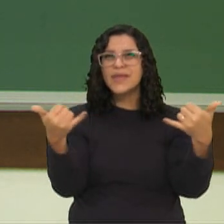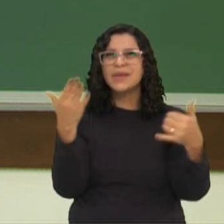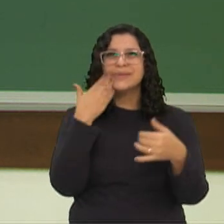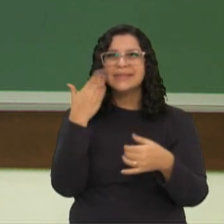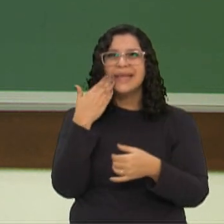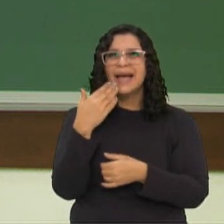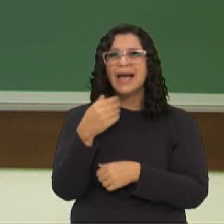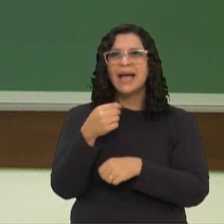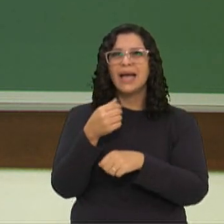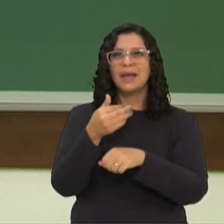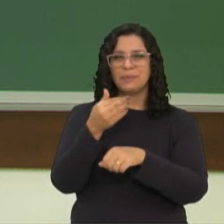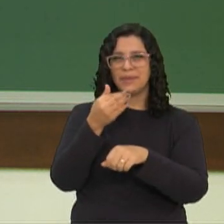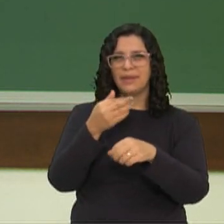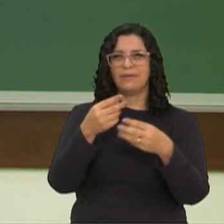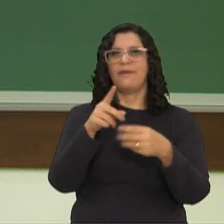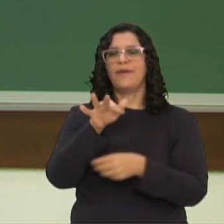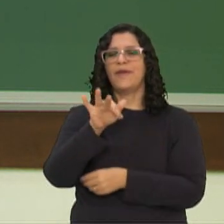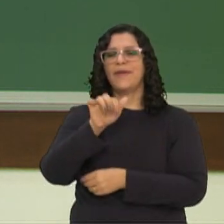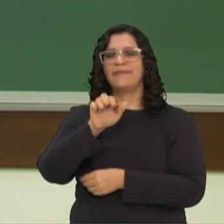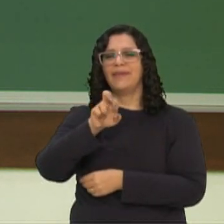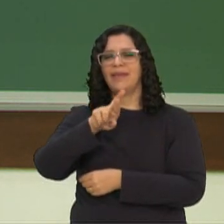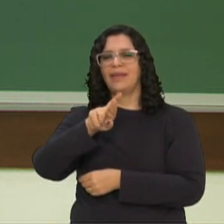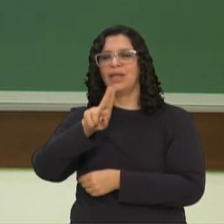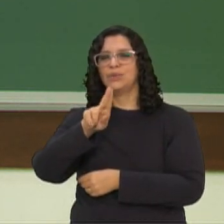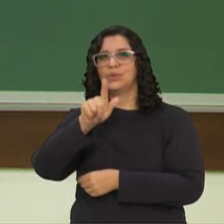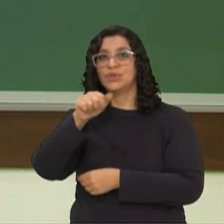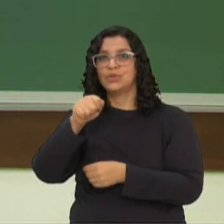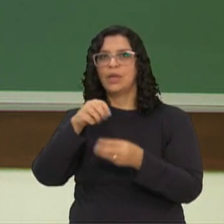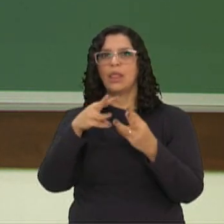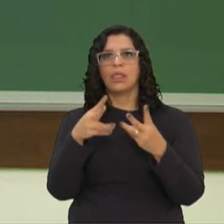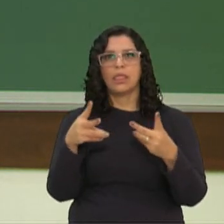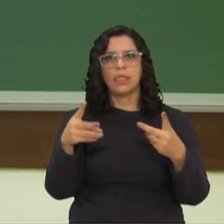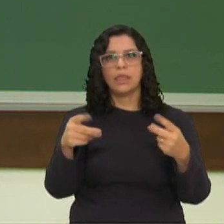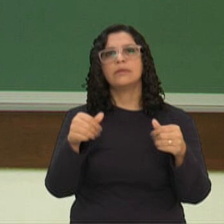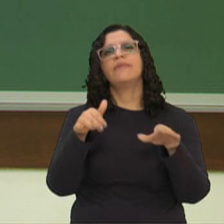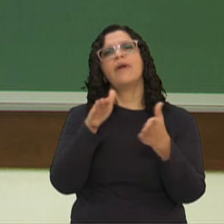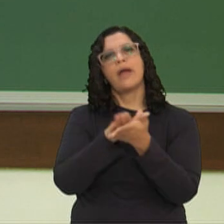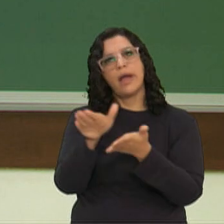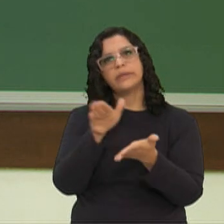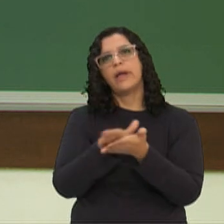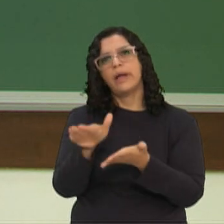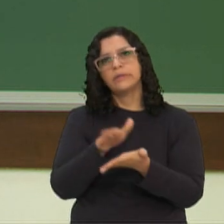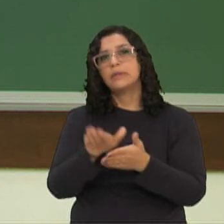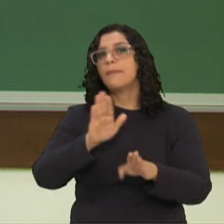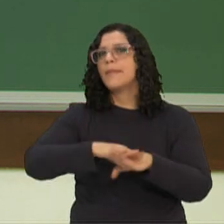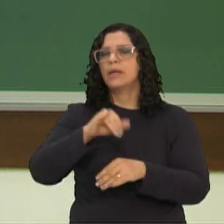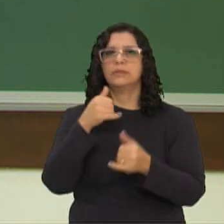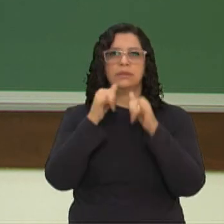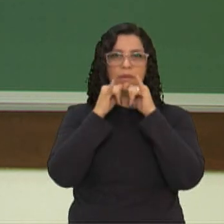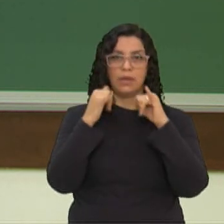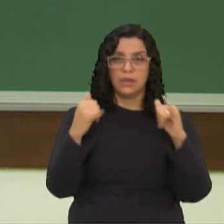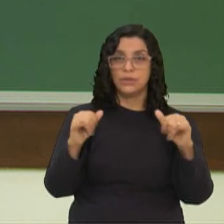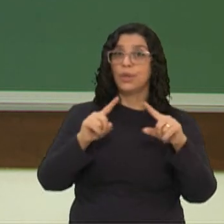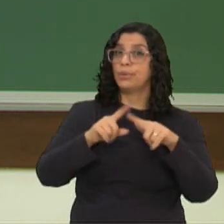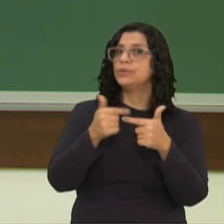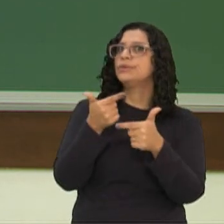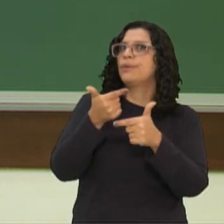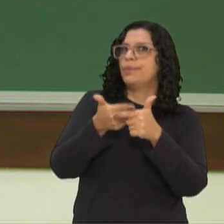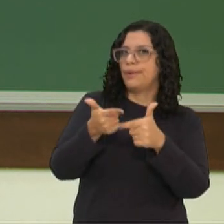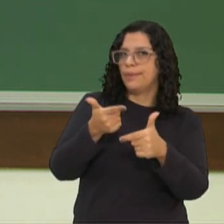exige mais corrente elétrica. Cada vez que oxida, quanto mais oxida, mais corrente elétrica exige, né? Então aí é um